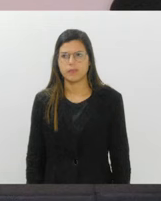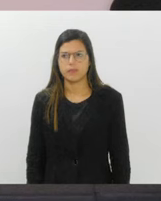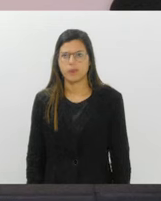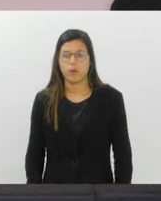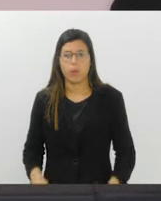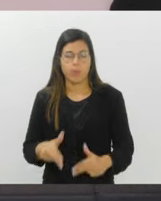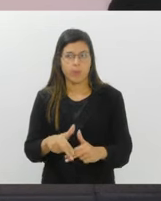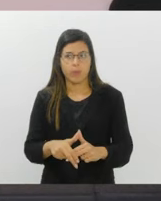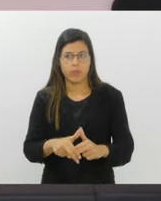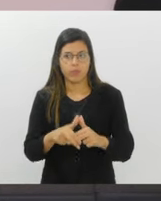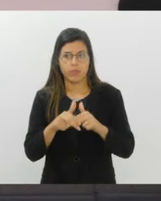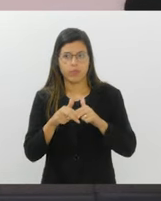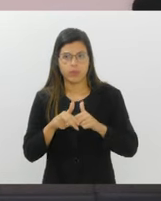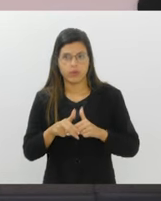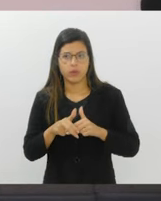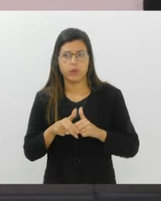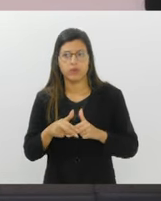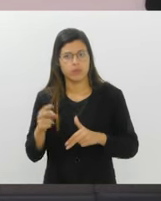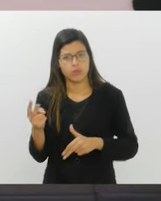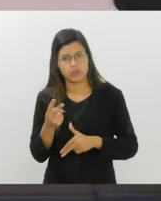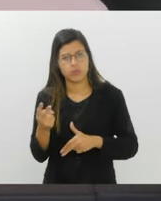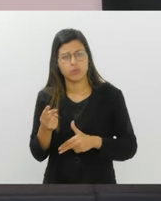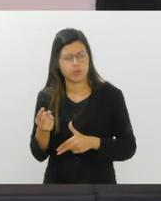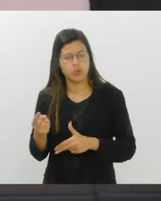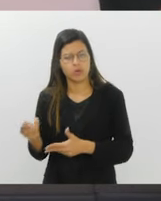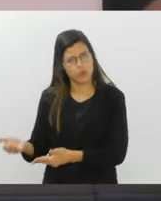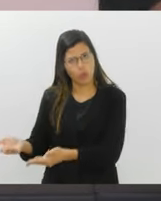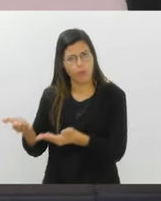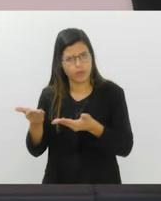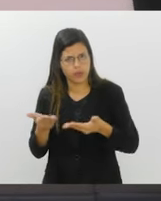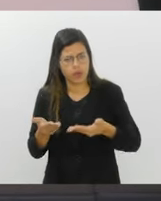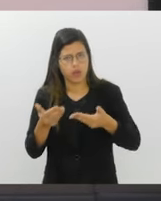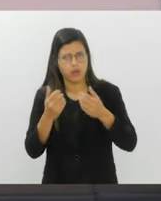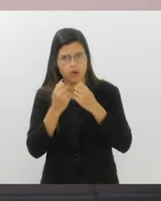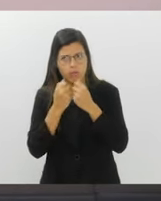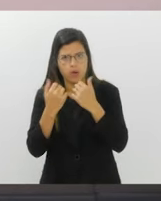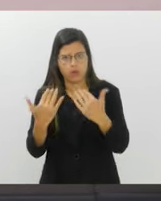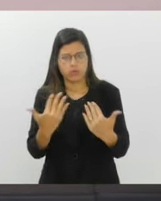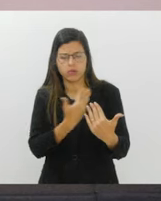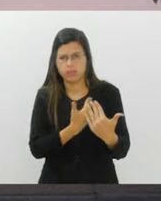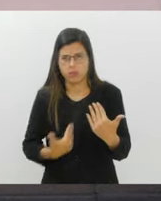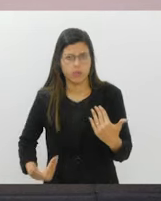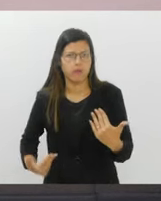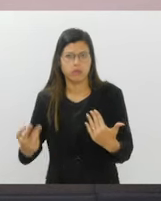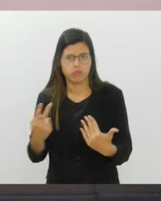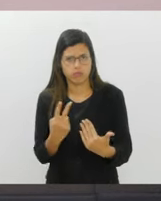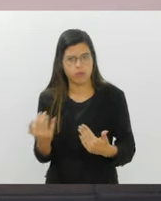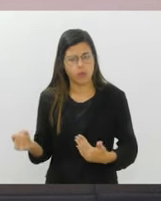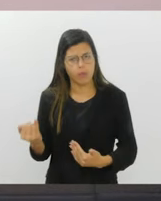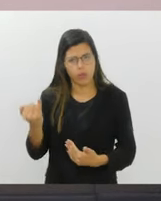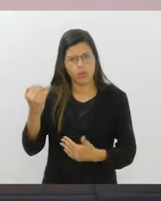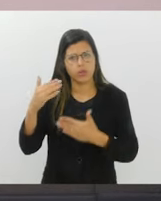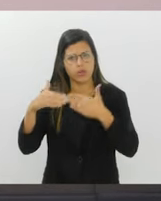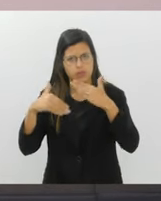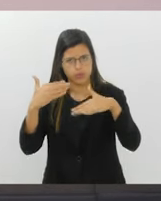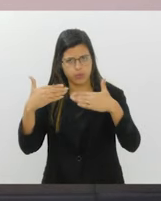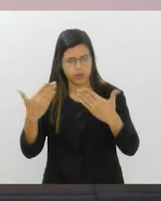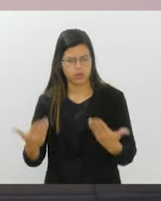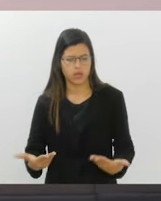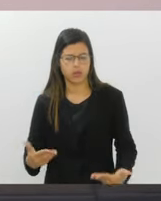Por isso, os senhores foram convidados para a audiência pública. Os senhores são peça fundamental no processo,